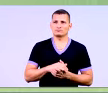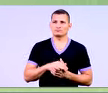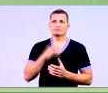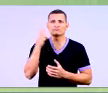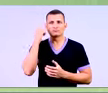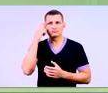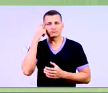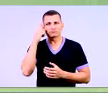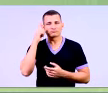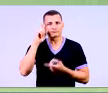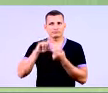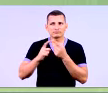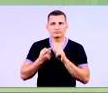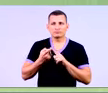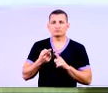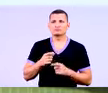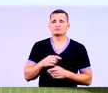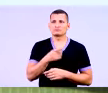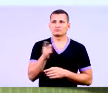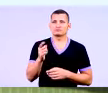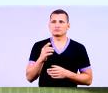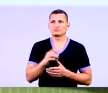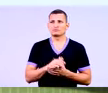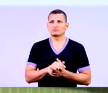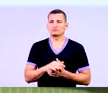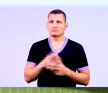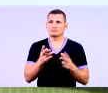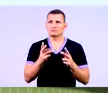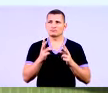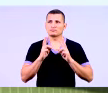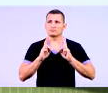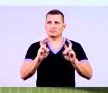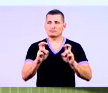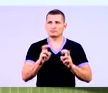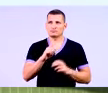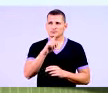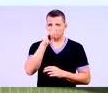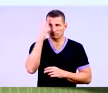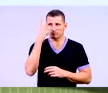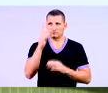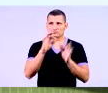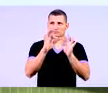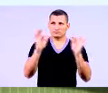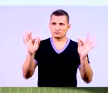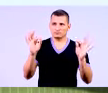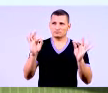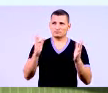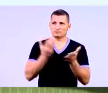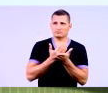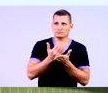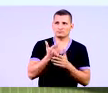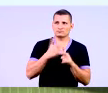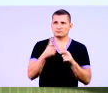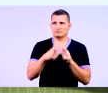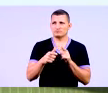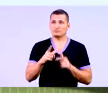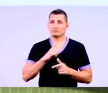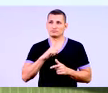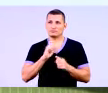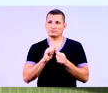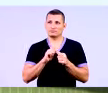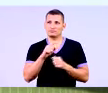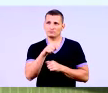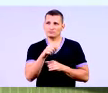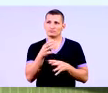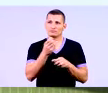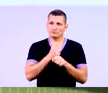fica lógico ele fica assim intuitivo você vai você vai perceber que vai criar uma expressão já a partir do problema a então tenho que fazer esse tipo